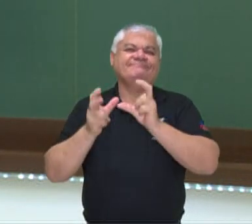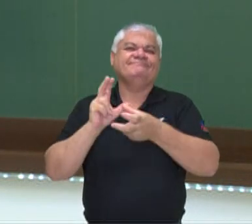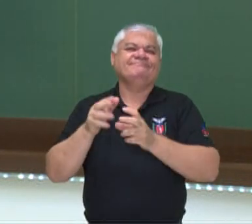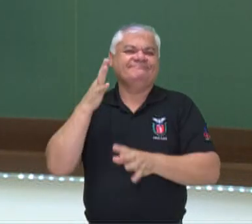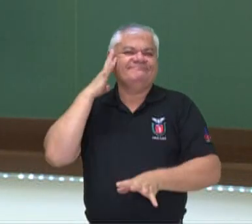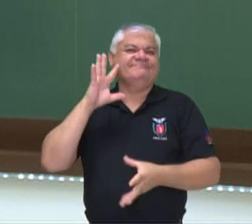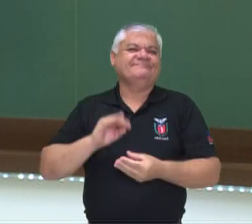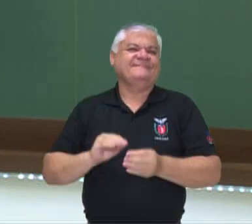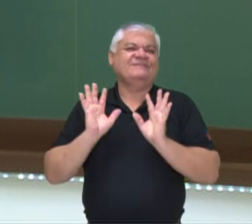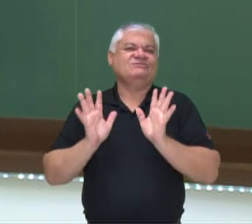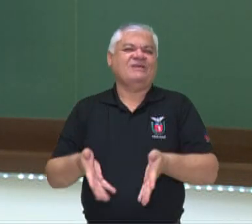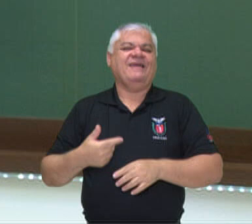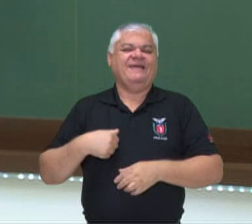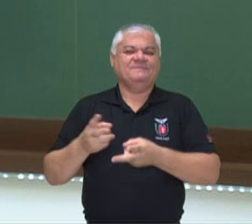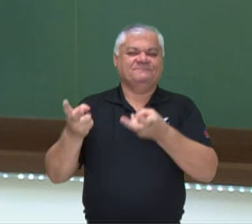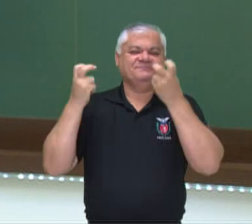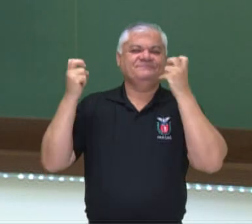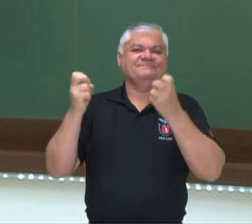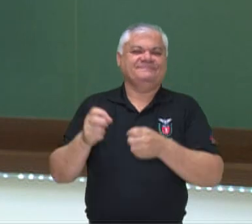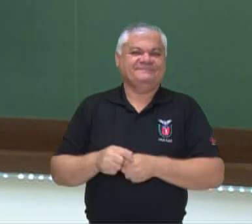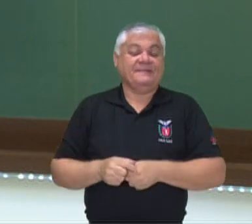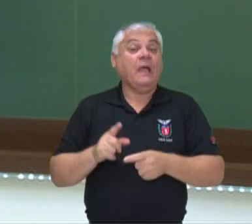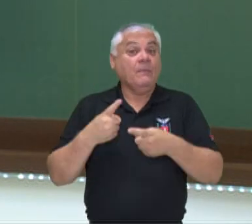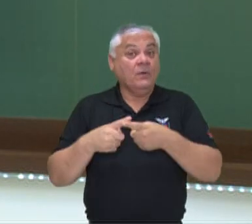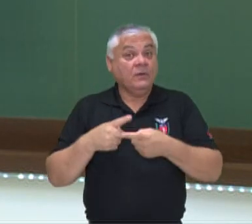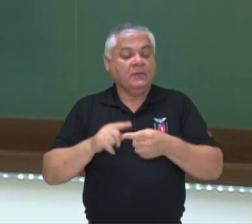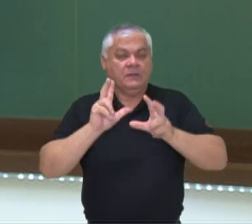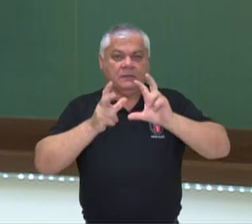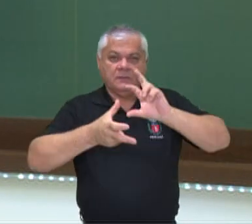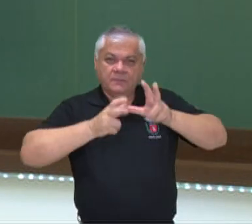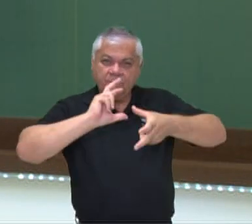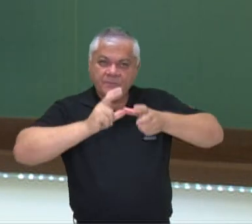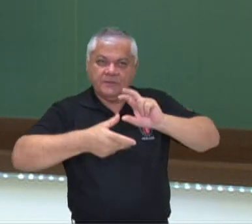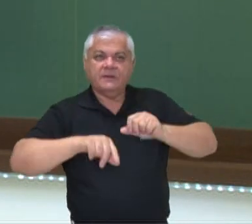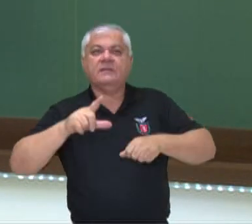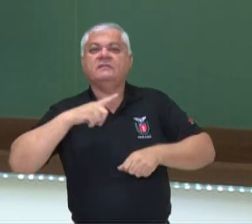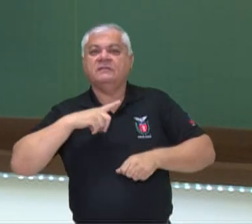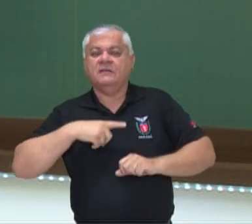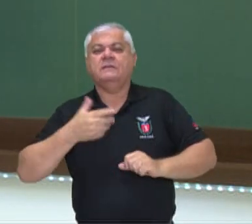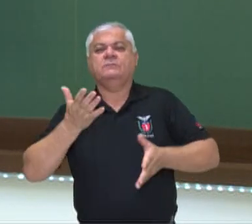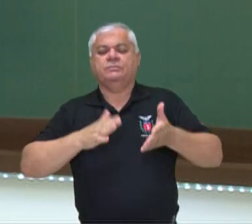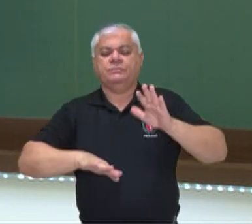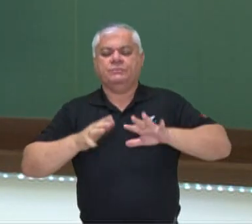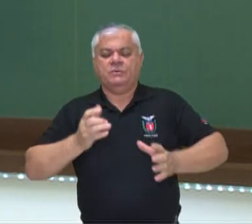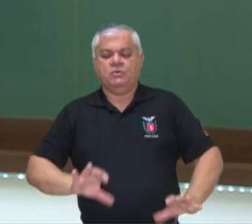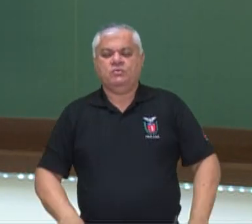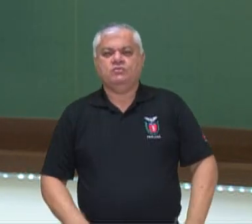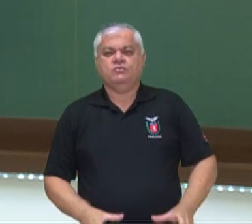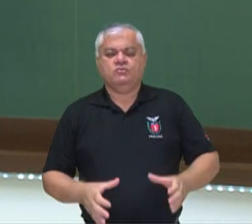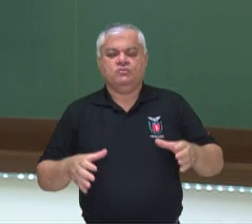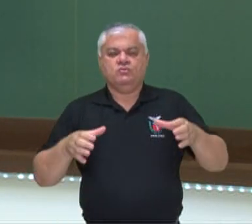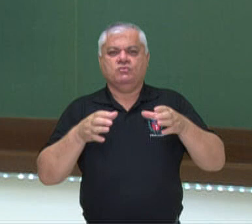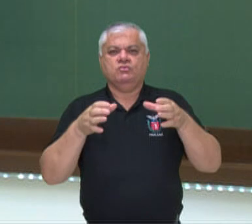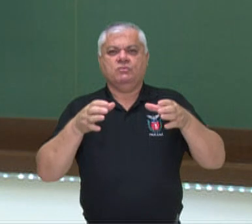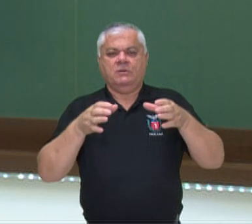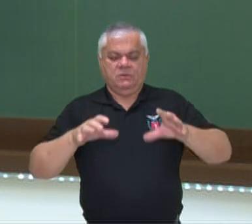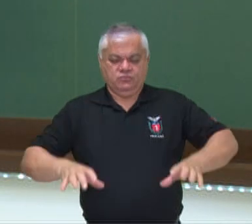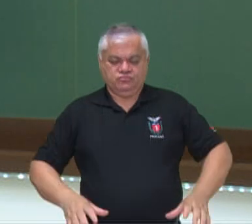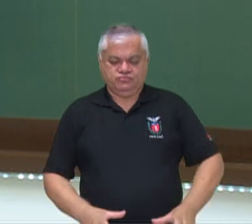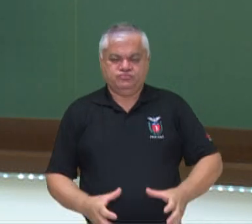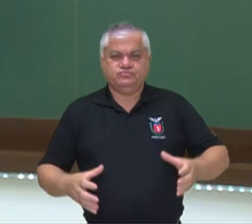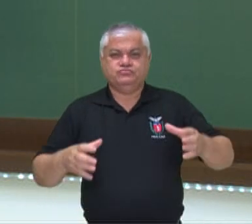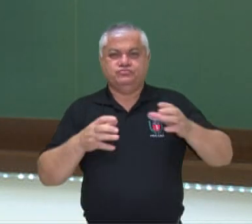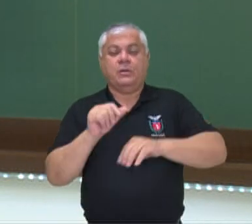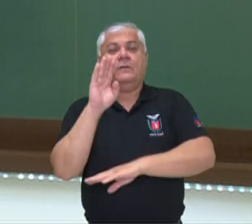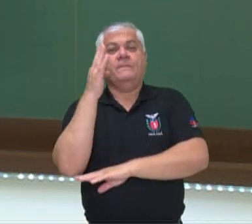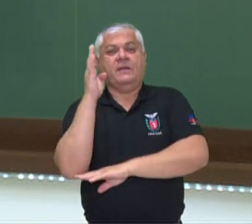procurar onde que está acontecendo a capoeira, tá? Mas a gente tem ainda o atabaque, que é esse tipo de tambor aqui, feito de